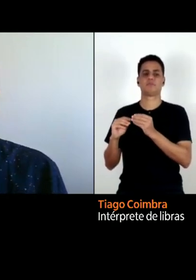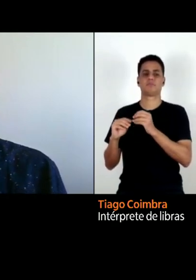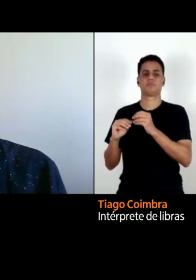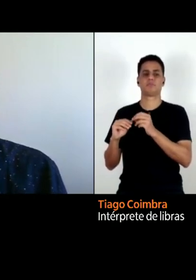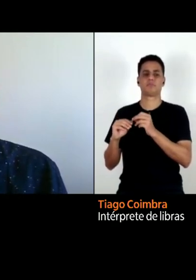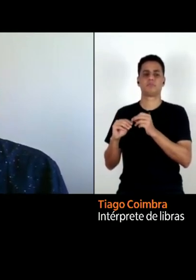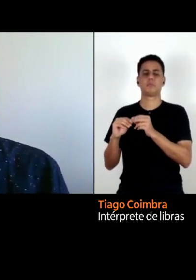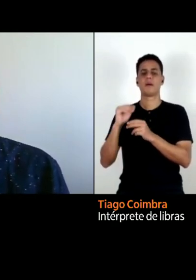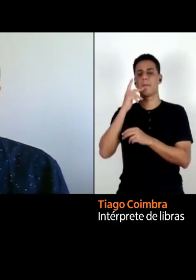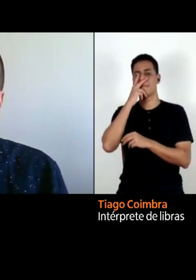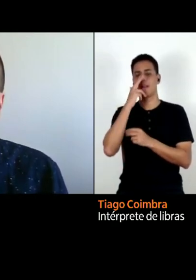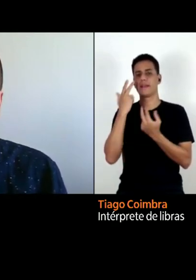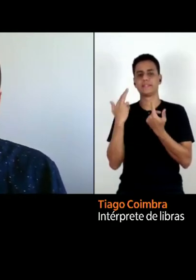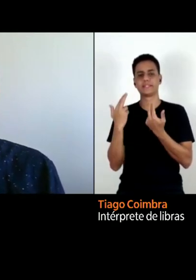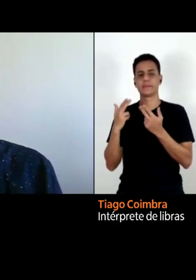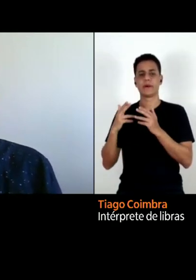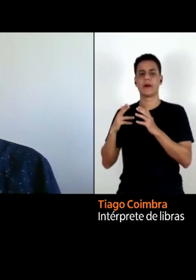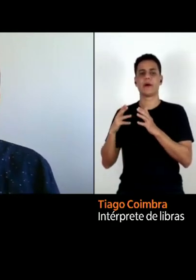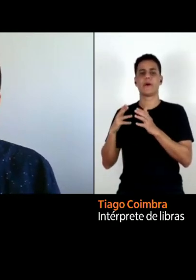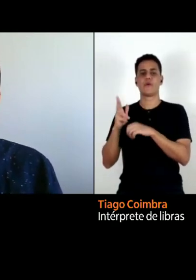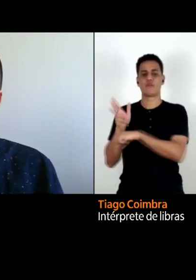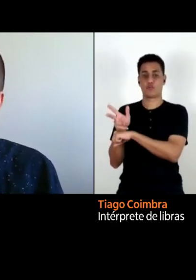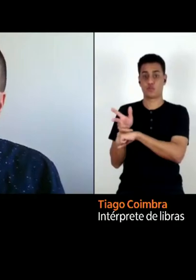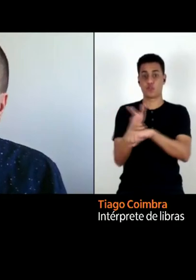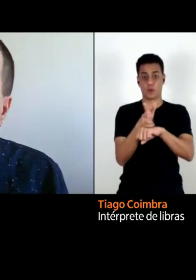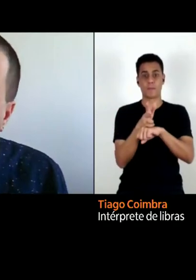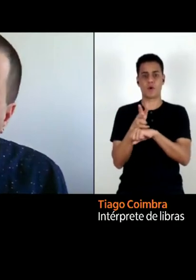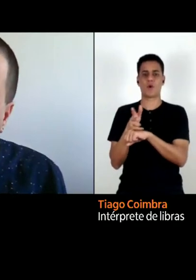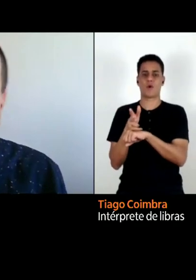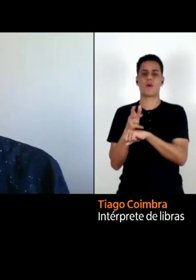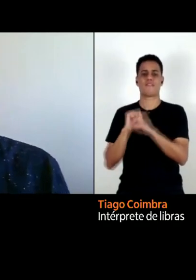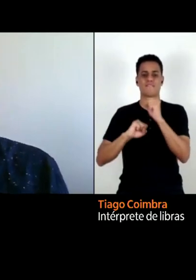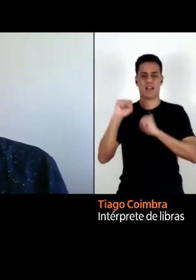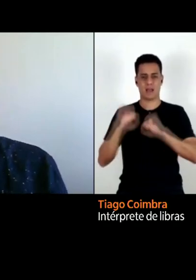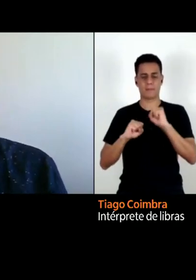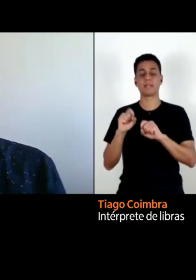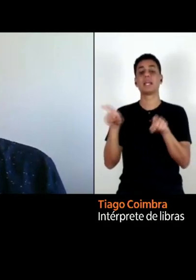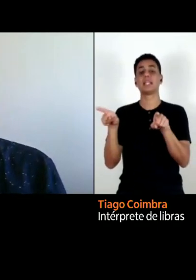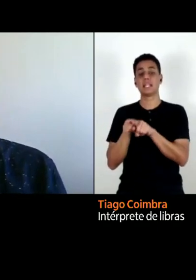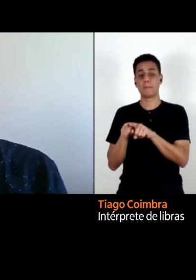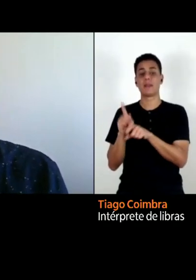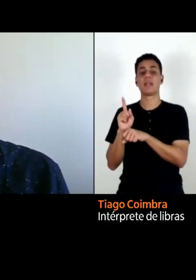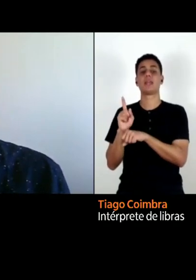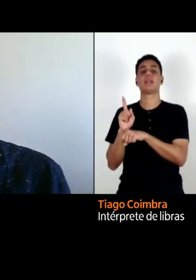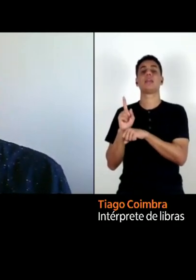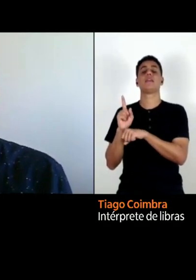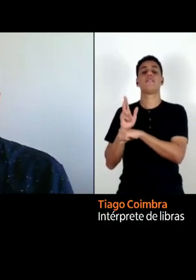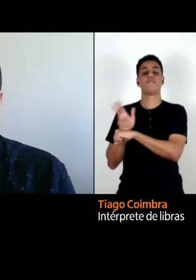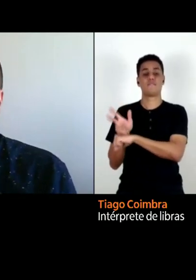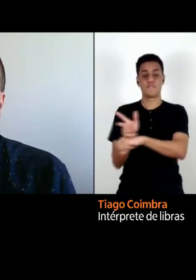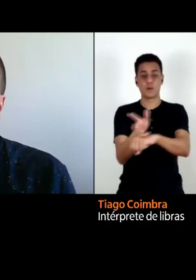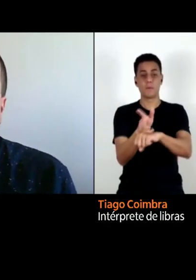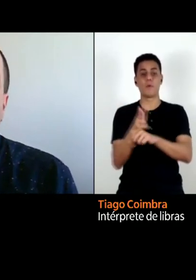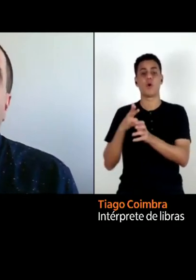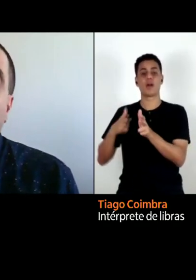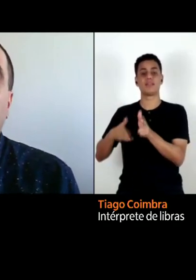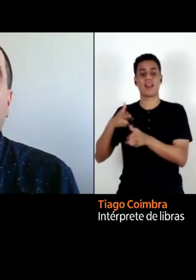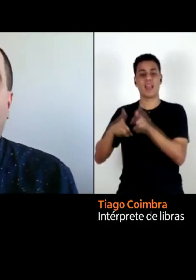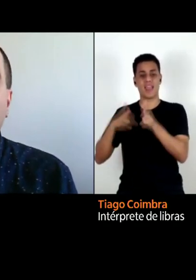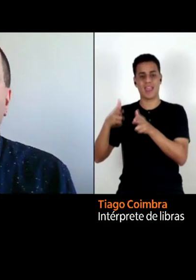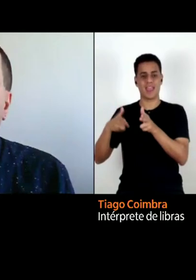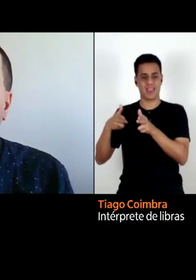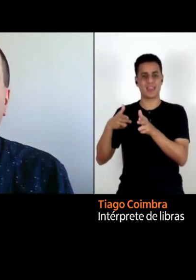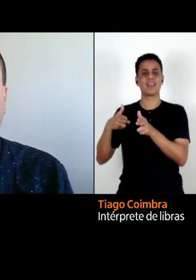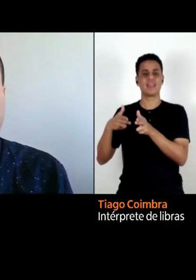estação, filmados por Lumière em 1895. Embora, antes disso, Marais